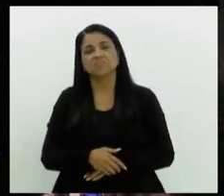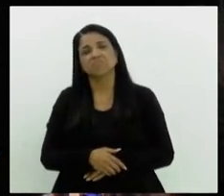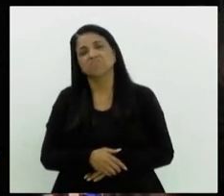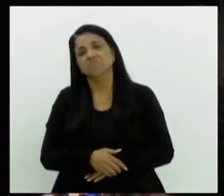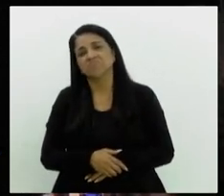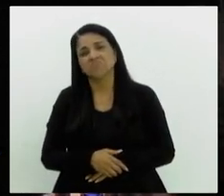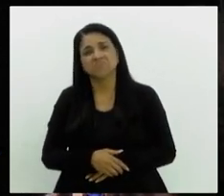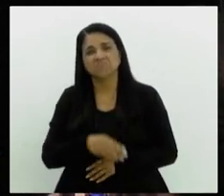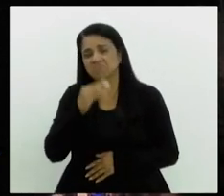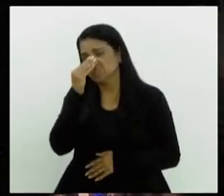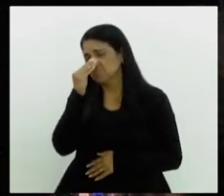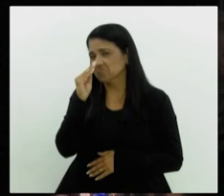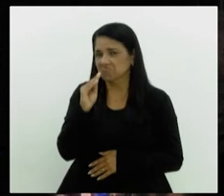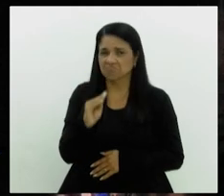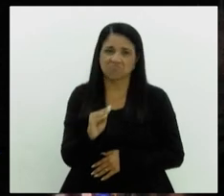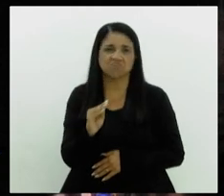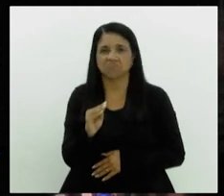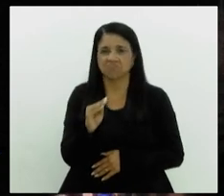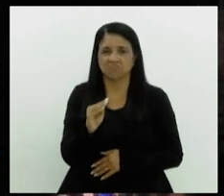com pouquíssimo caso.